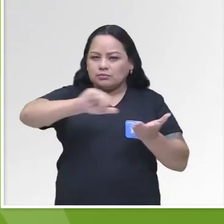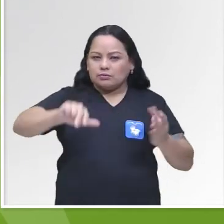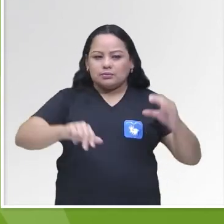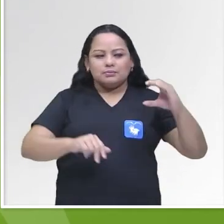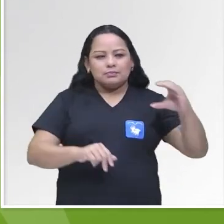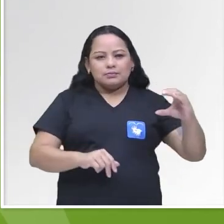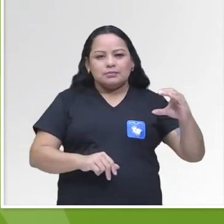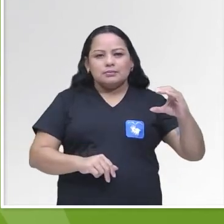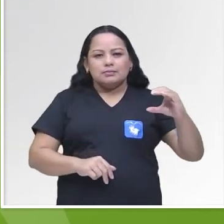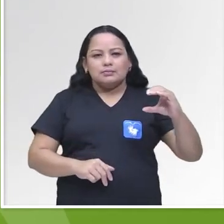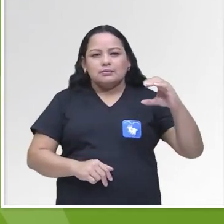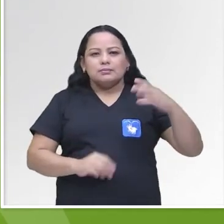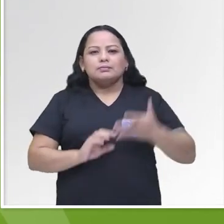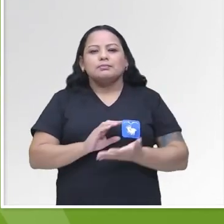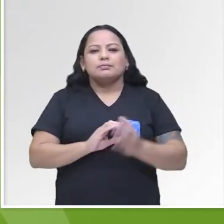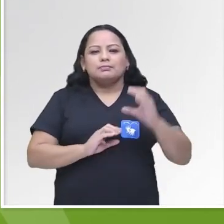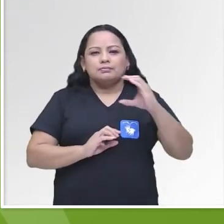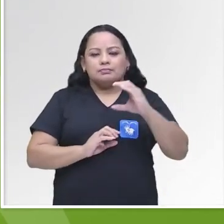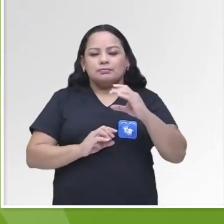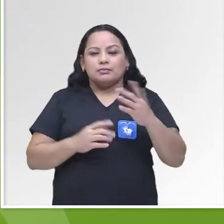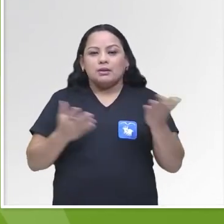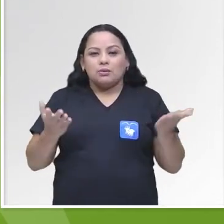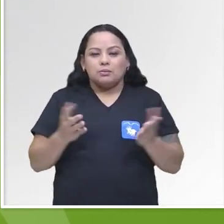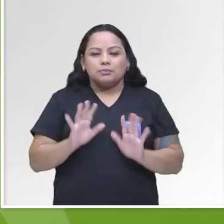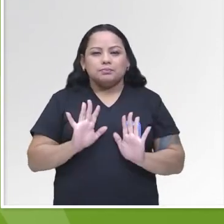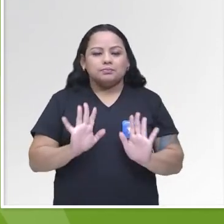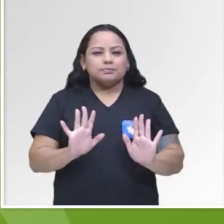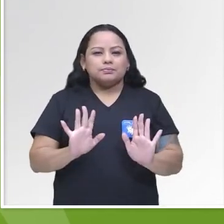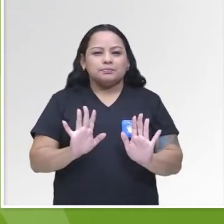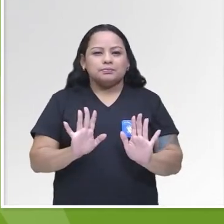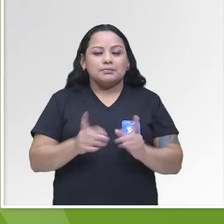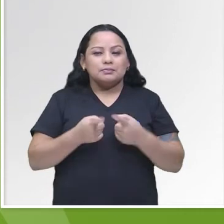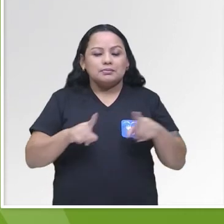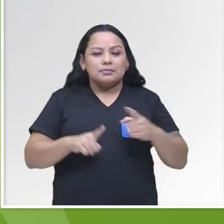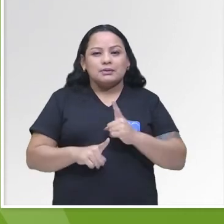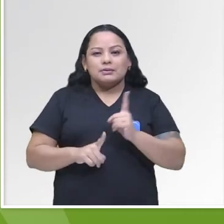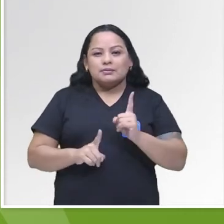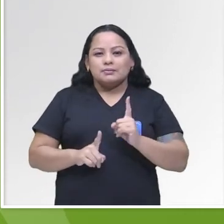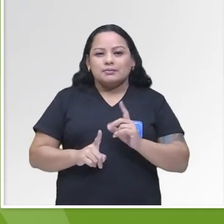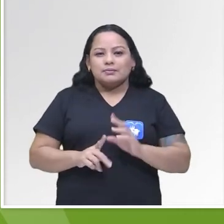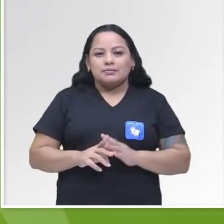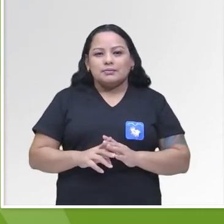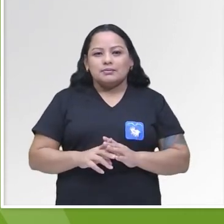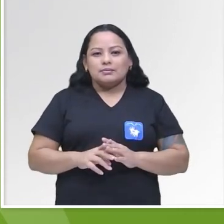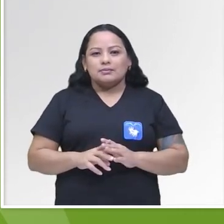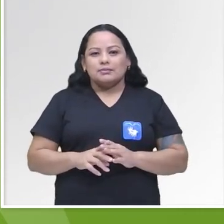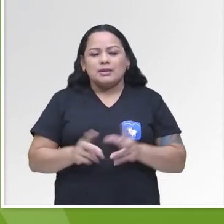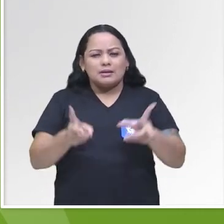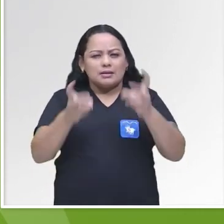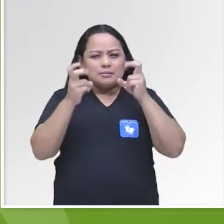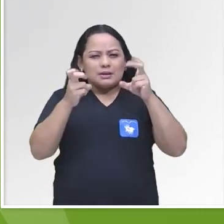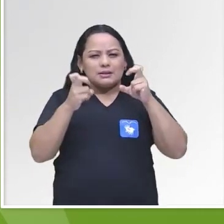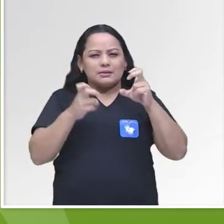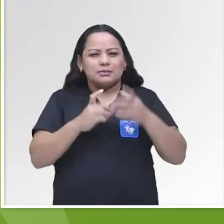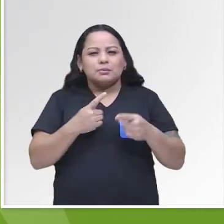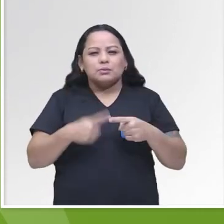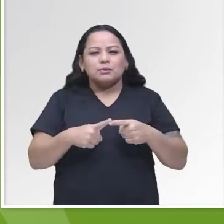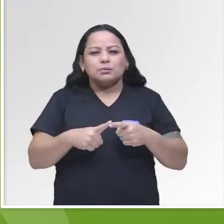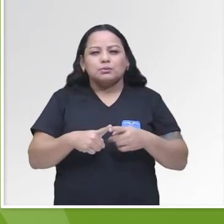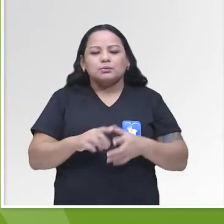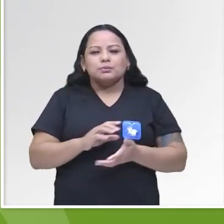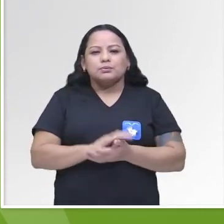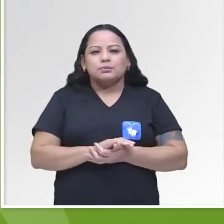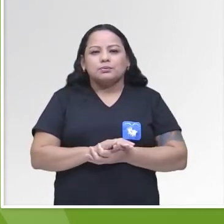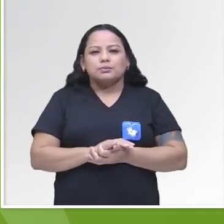né? Então, vamos aqui... Opa, mas só que aqui já é eliminado, ó. A gente já elimina, porque nem